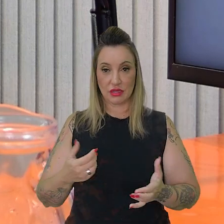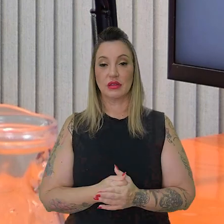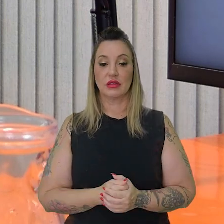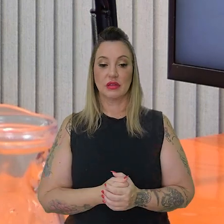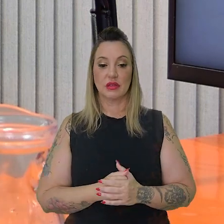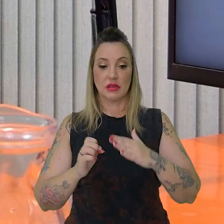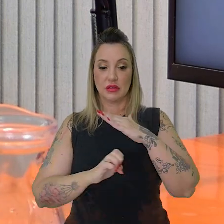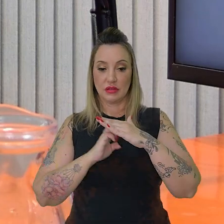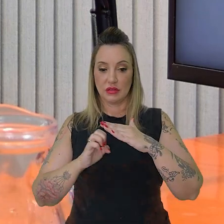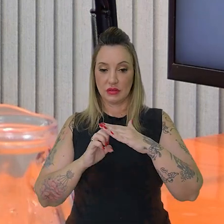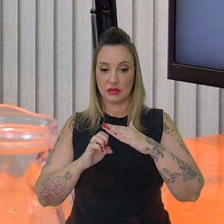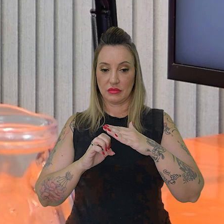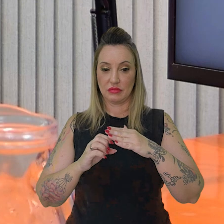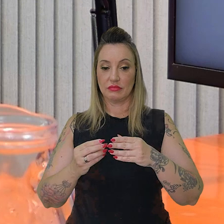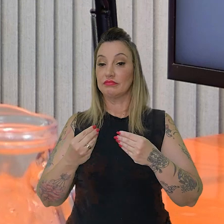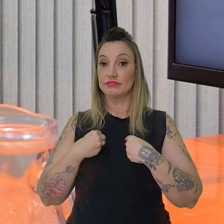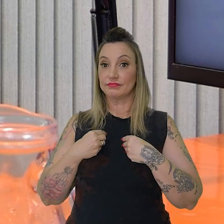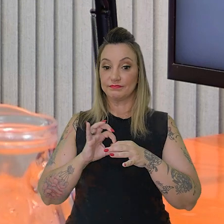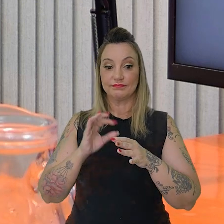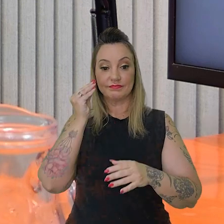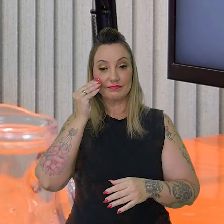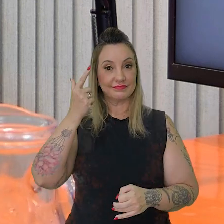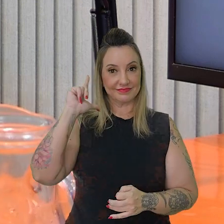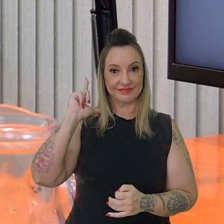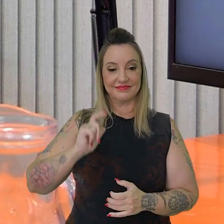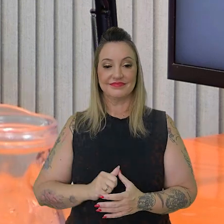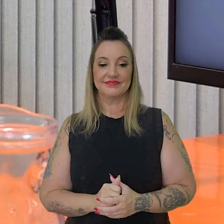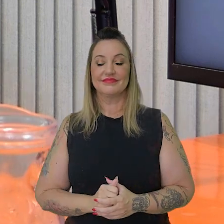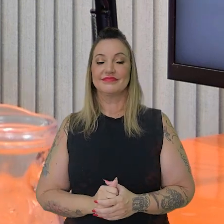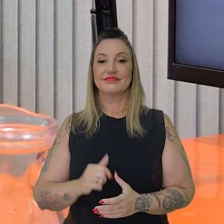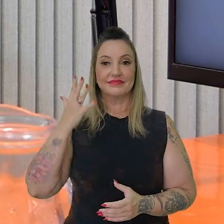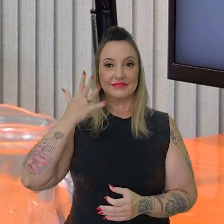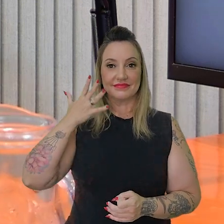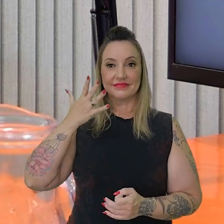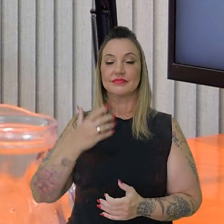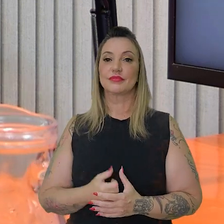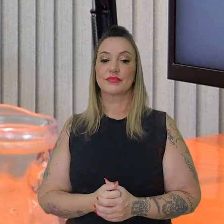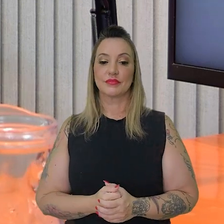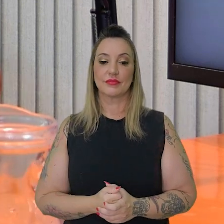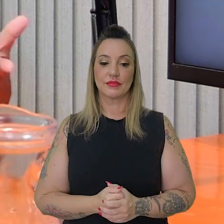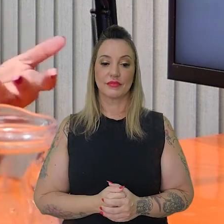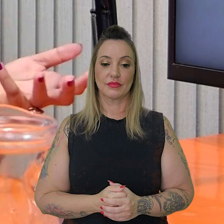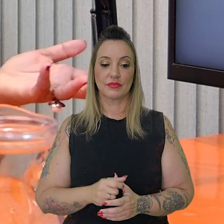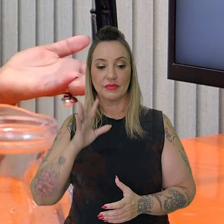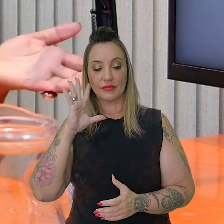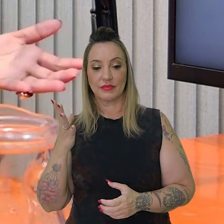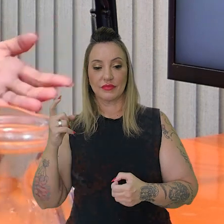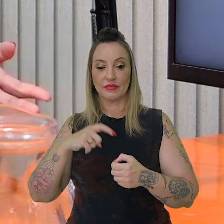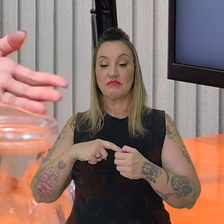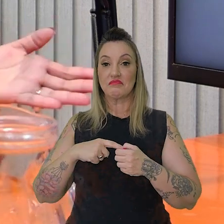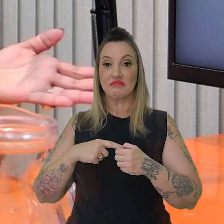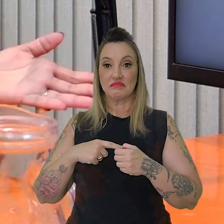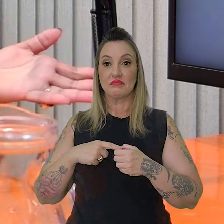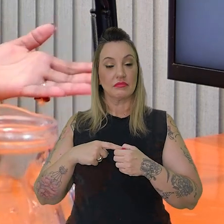empresa onde eu trabalhava super me deu espaço tanto que ontem né estava lá dando palestra quando eu se dis voltar eles estariam com